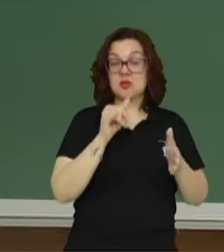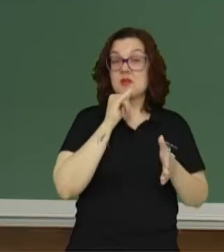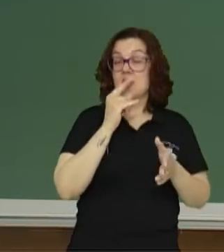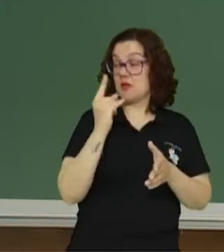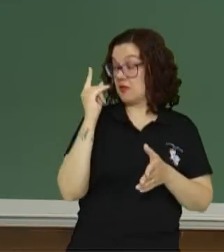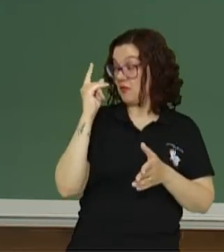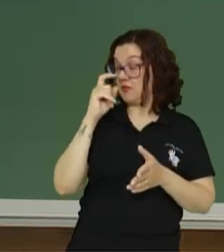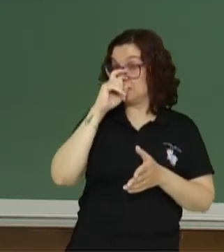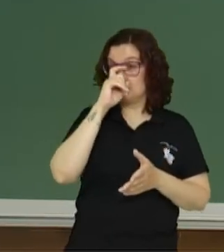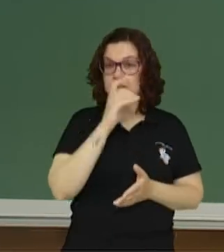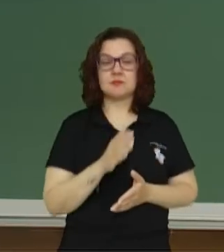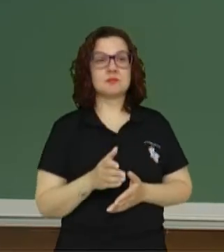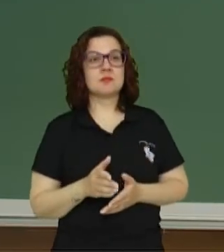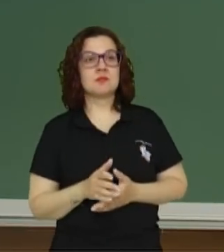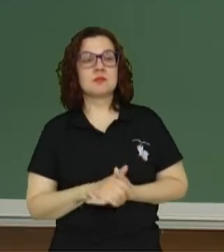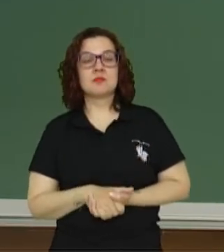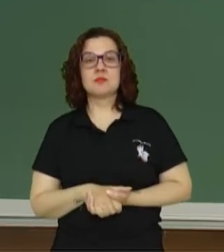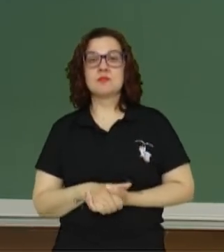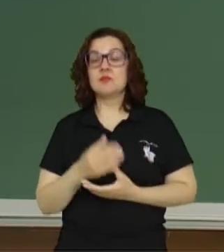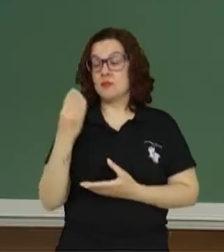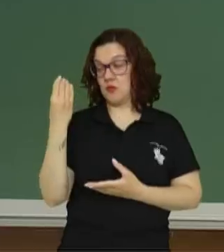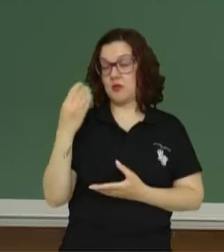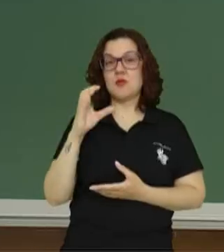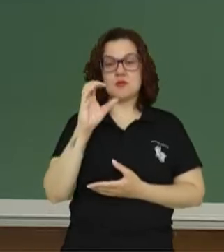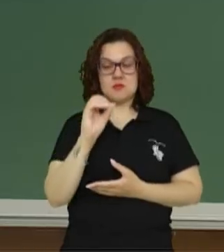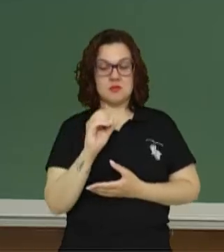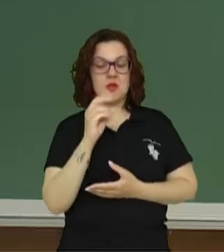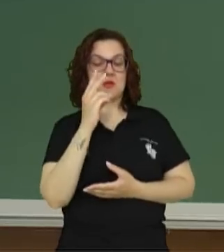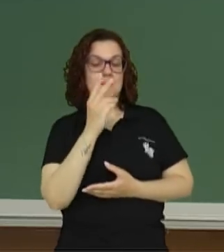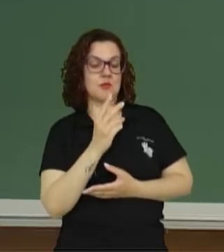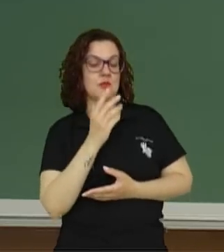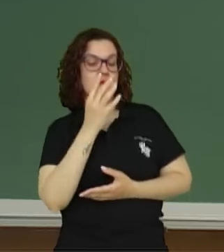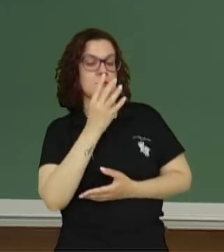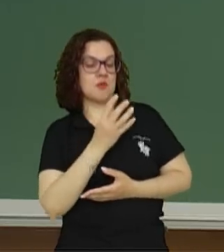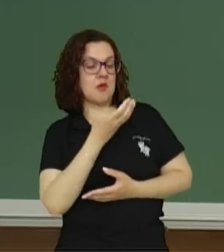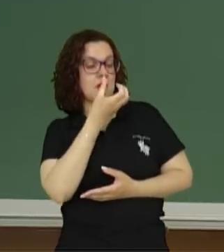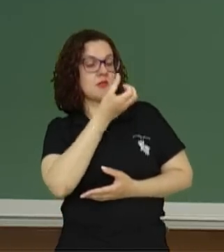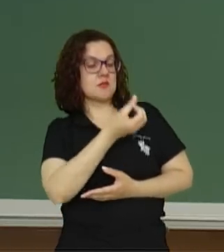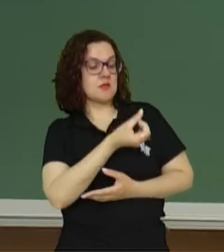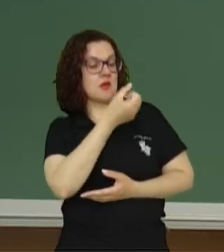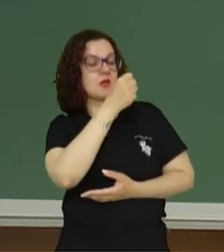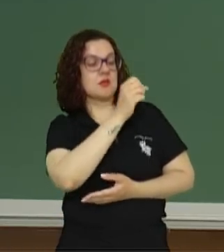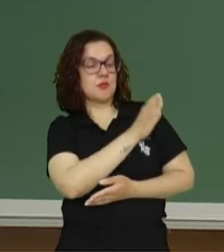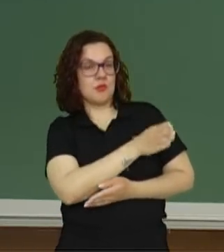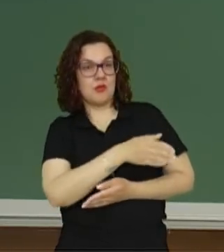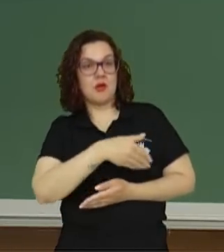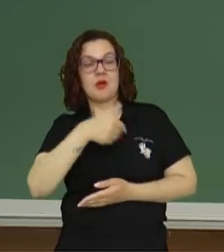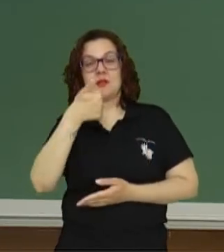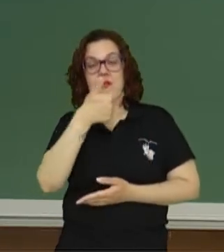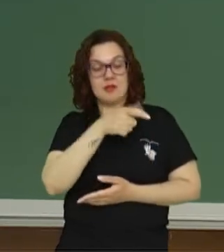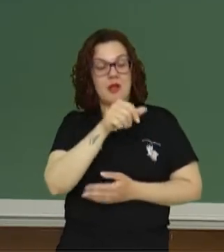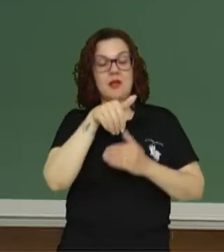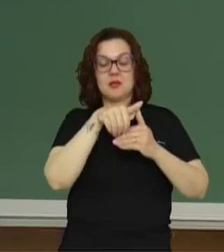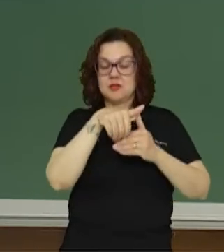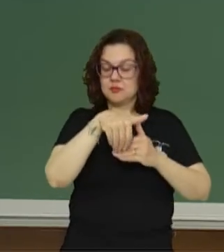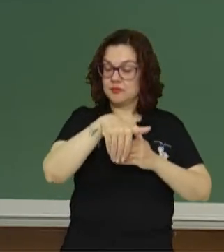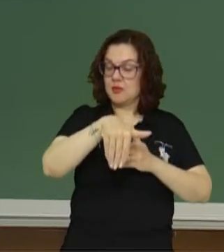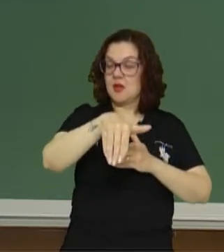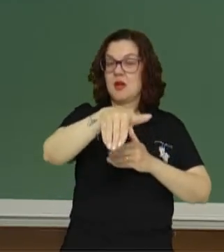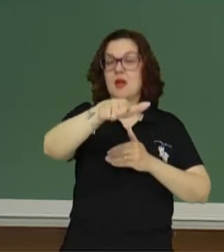Por exemplo, números pares consecutivos 0, 2, 4, 6, 8, 10,